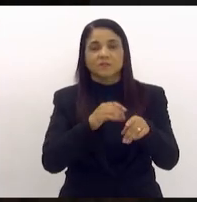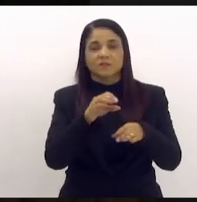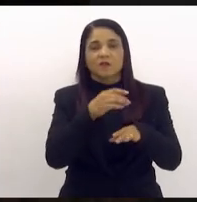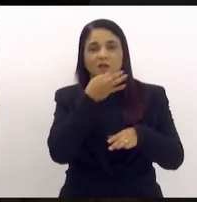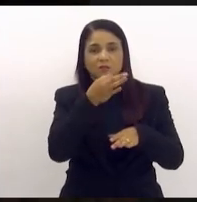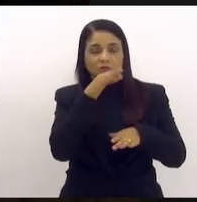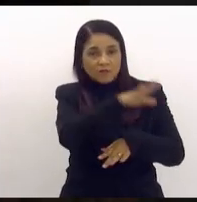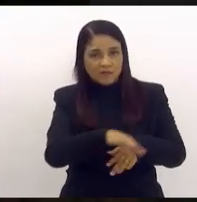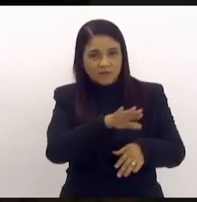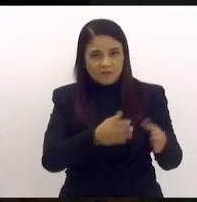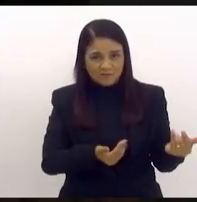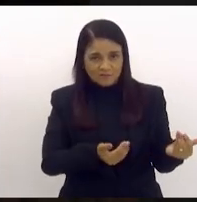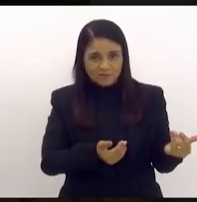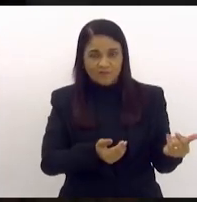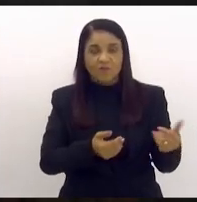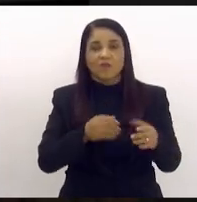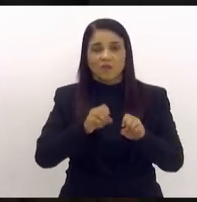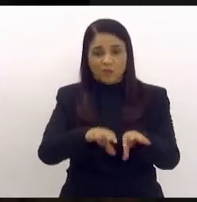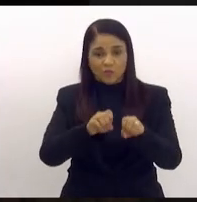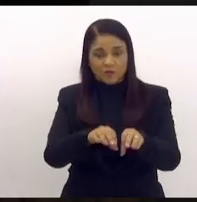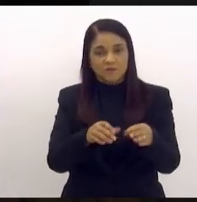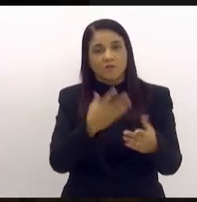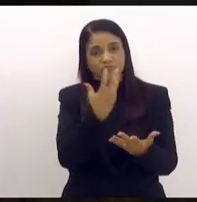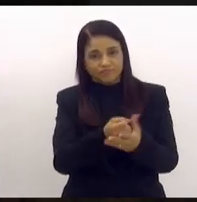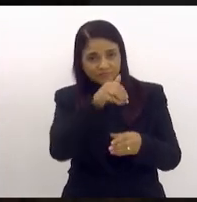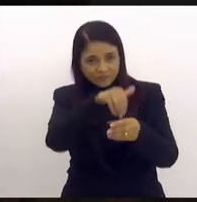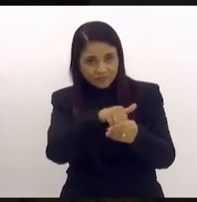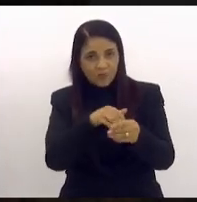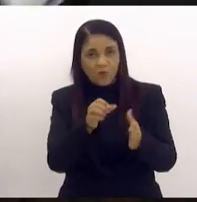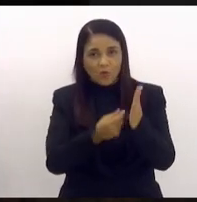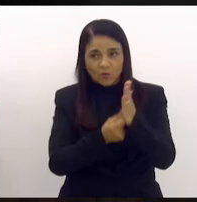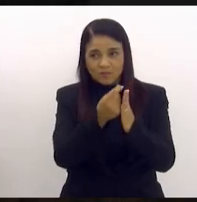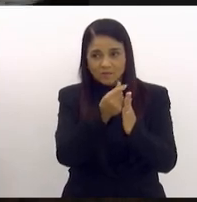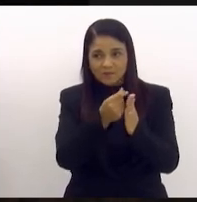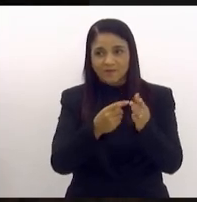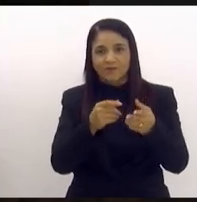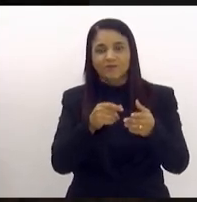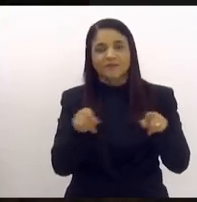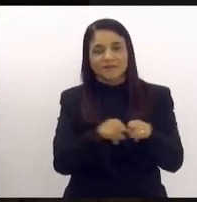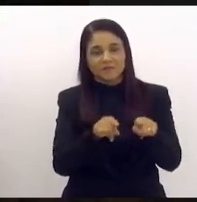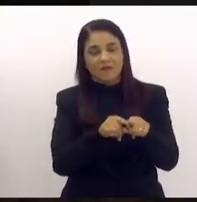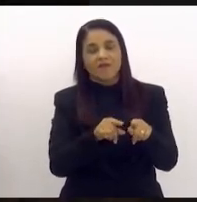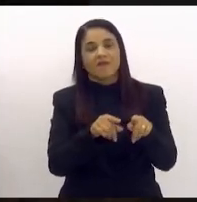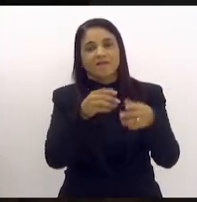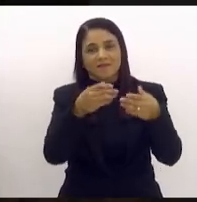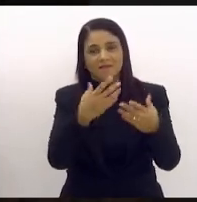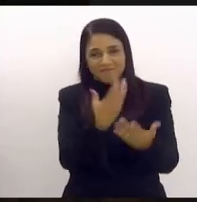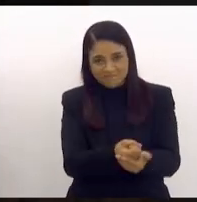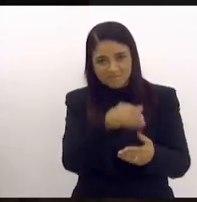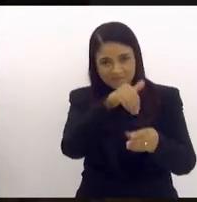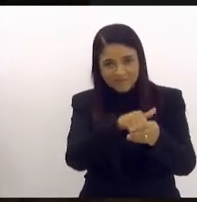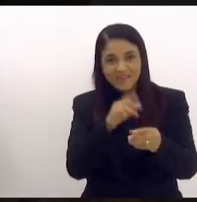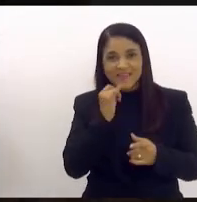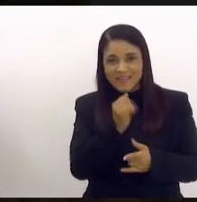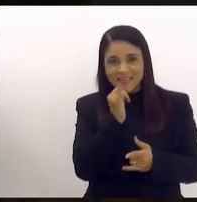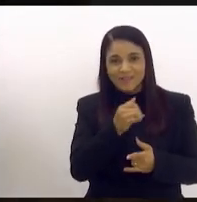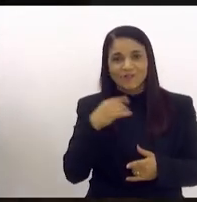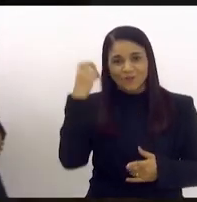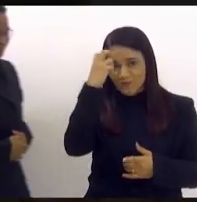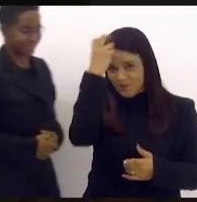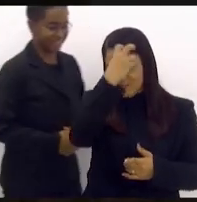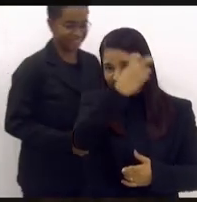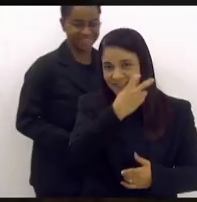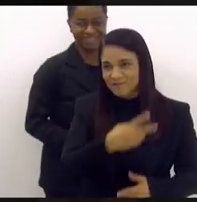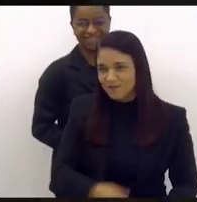adolescente e idoso favorável, educação favorável, orçamento financeiro favorável. Relatores, deputada Verônica